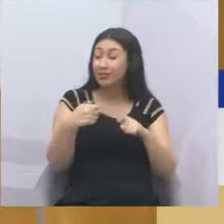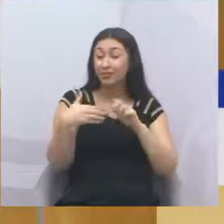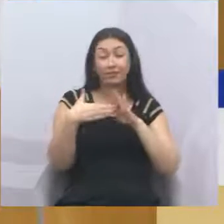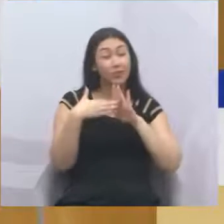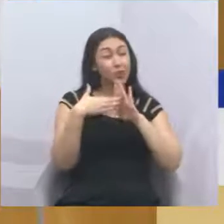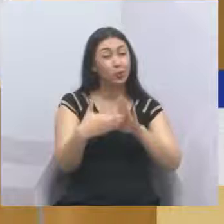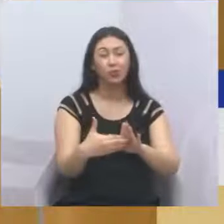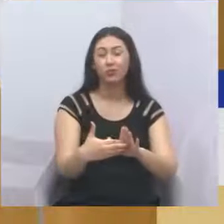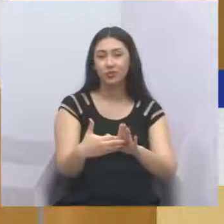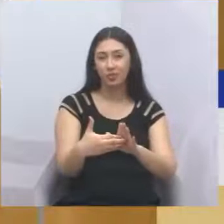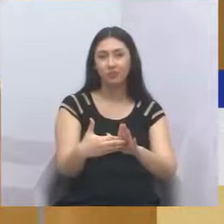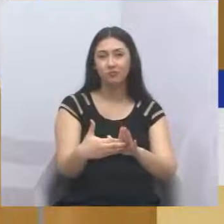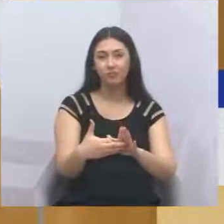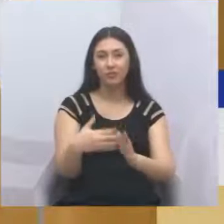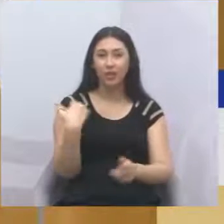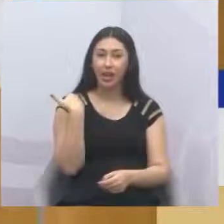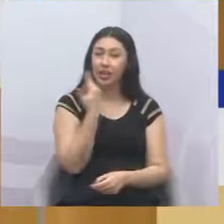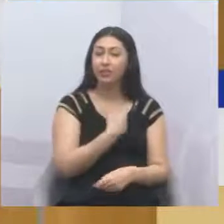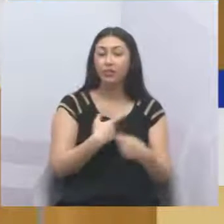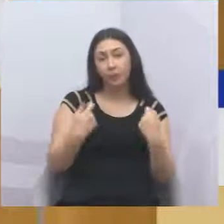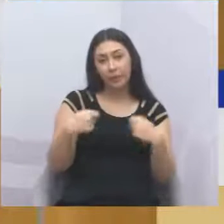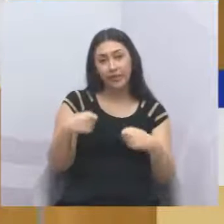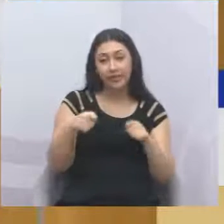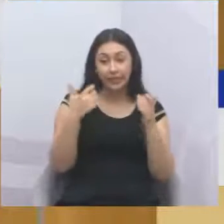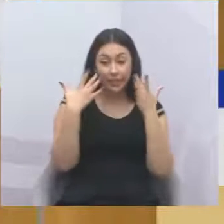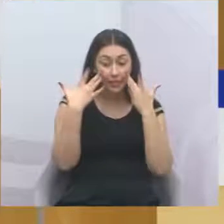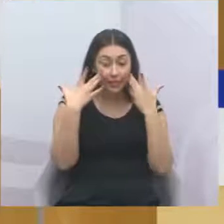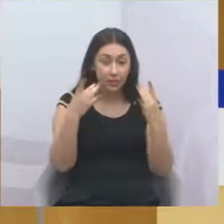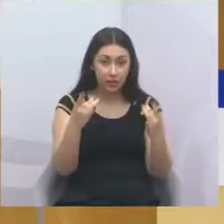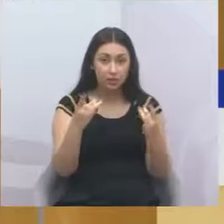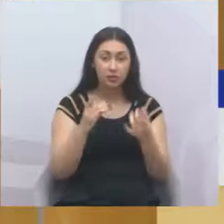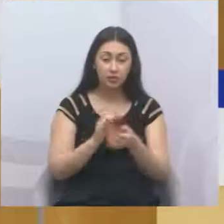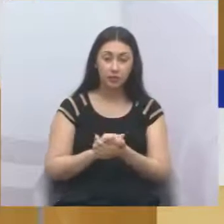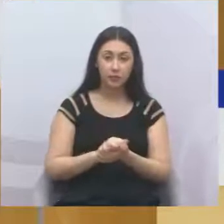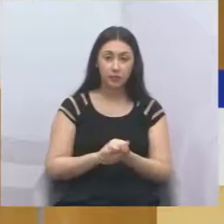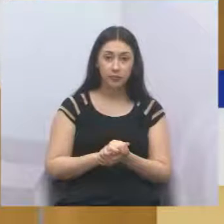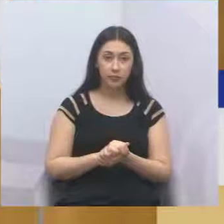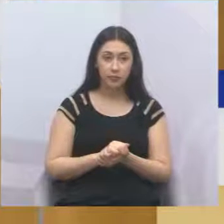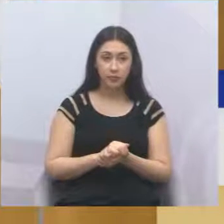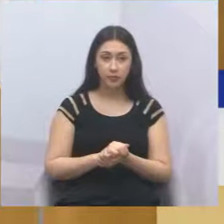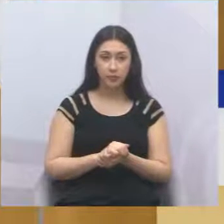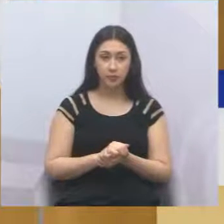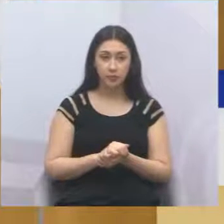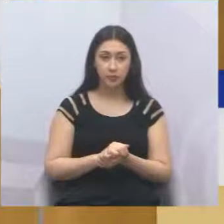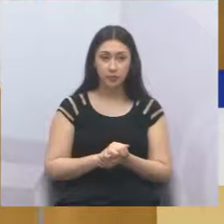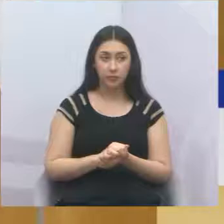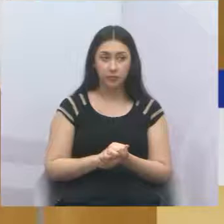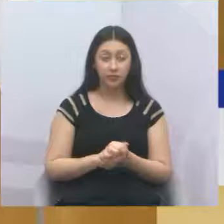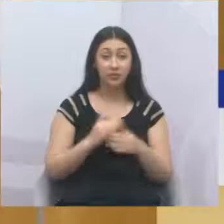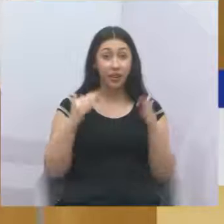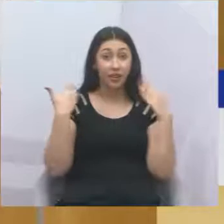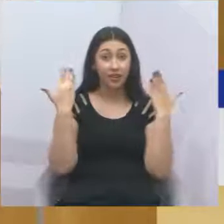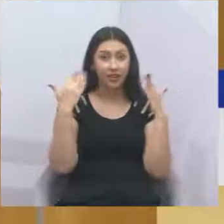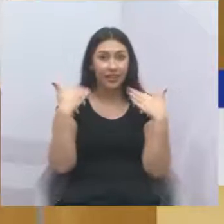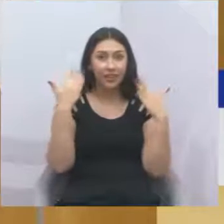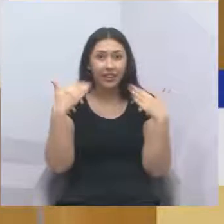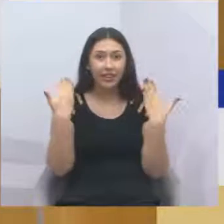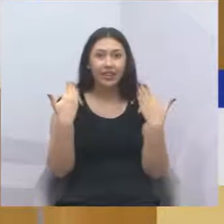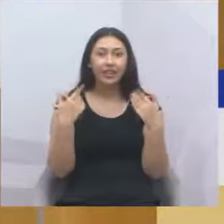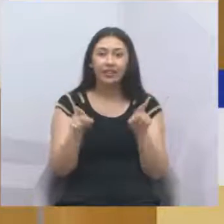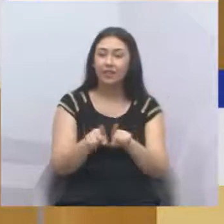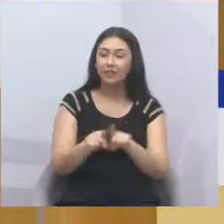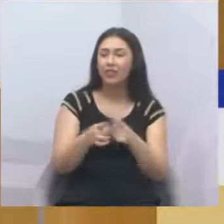todo momento e nós precisamos estar atentos a isso. É de uma grande alegria. Mais uma vez,